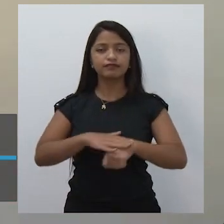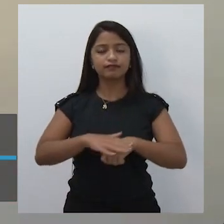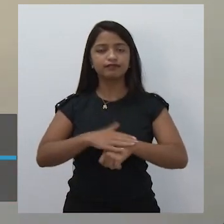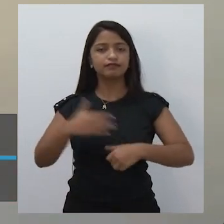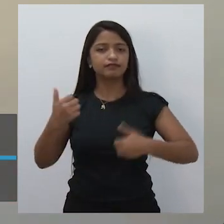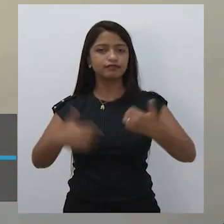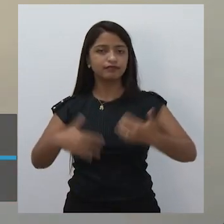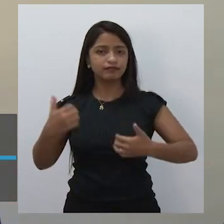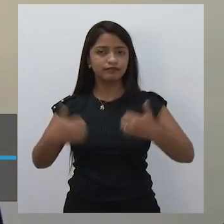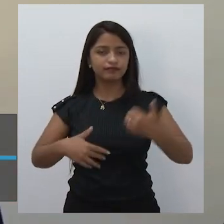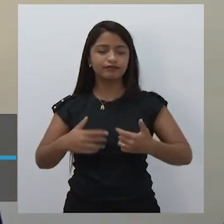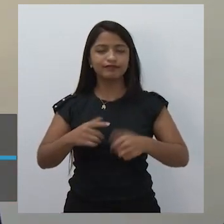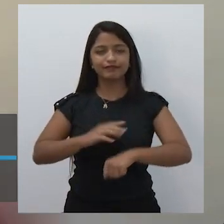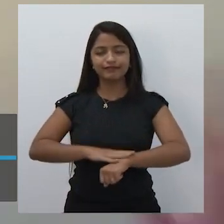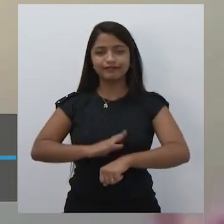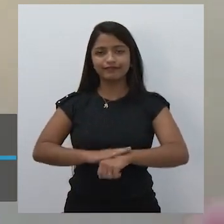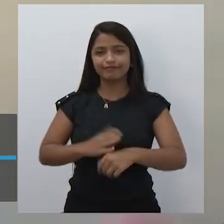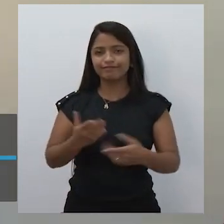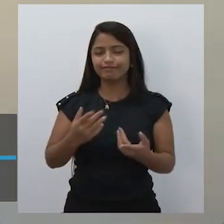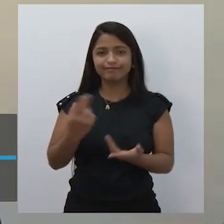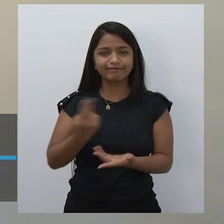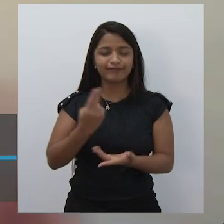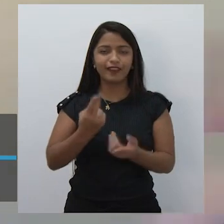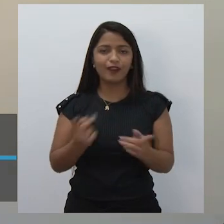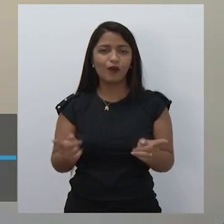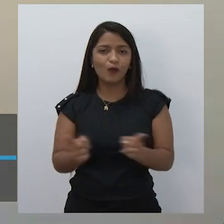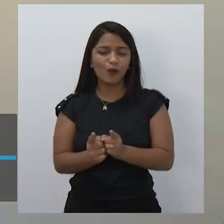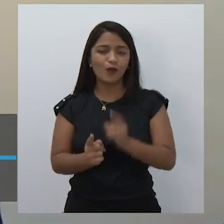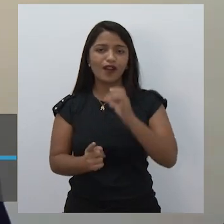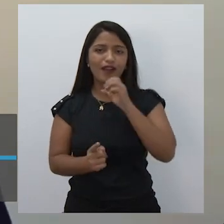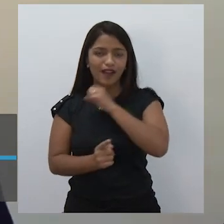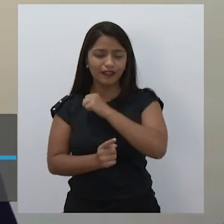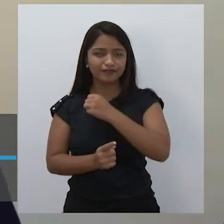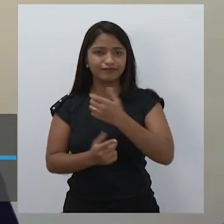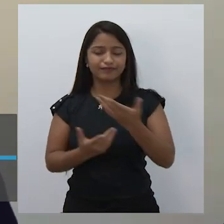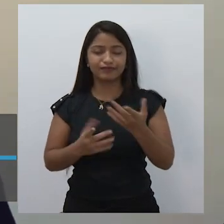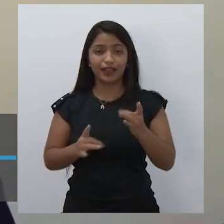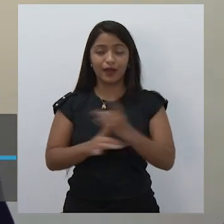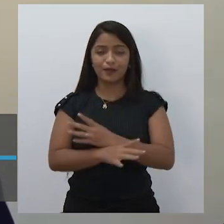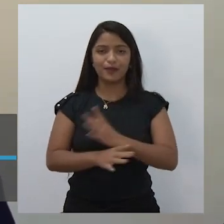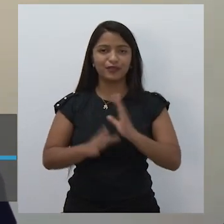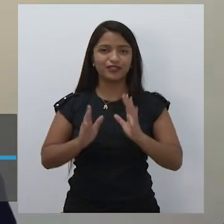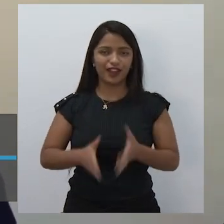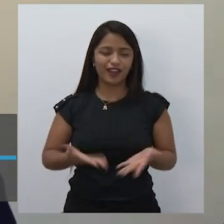tempo curtinho, né? Passa tão rápido, quando a gente vê, já acabou o nosso tempo,